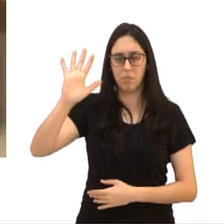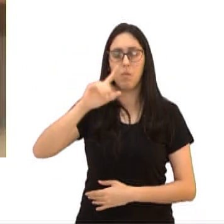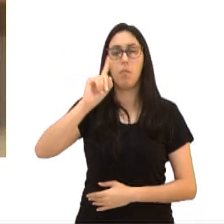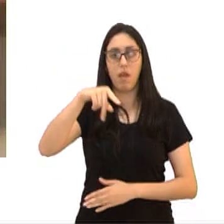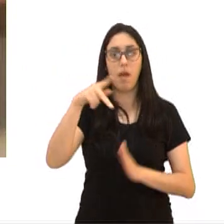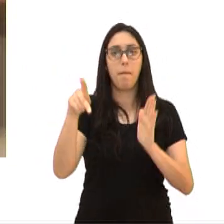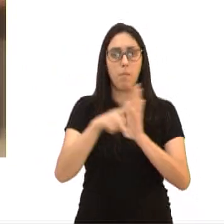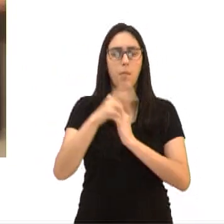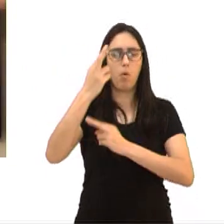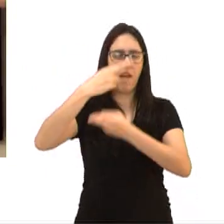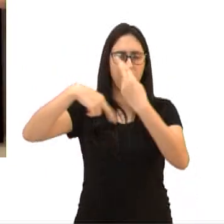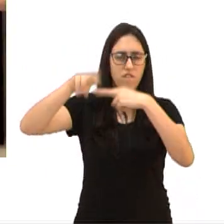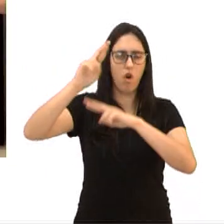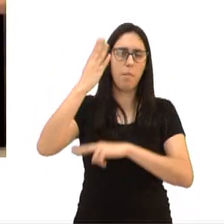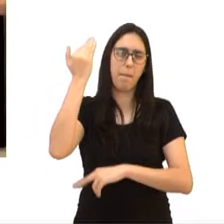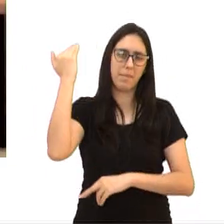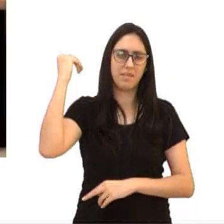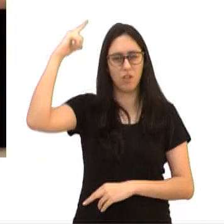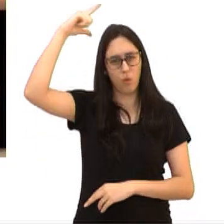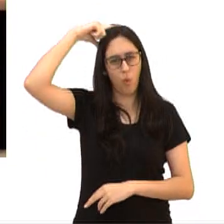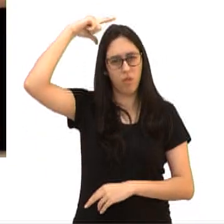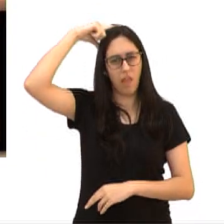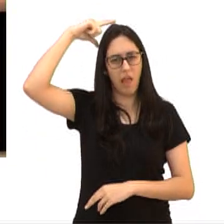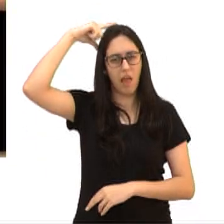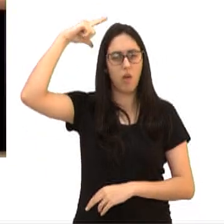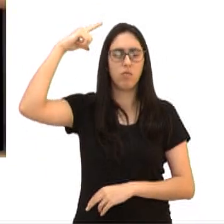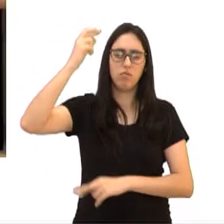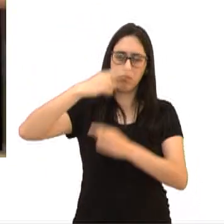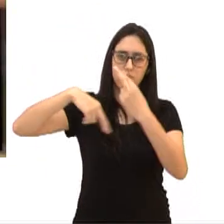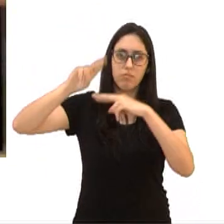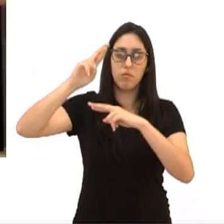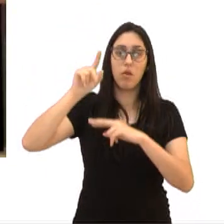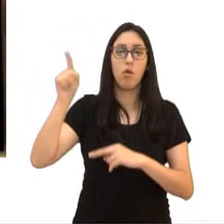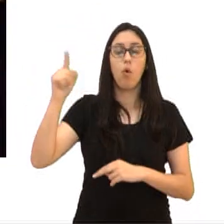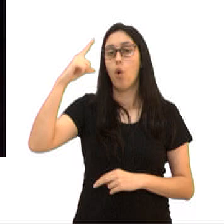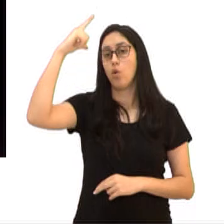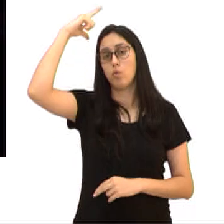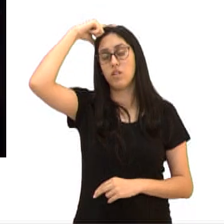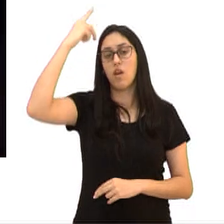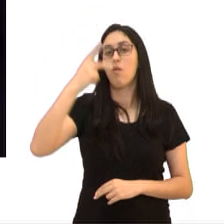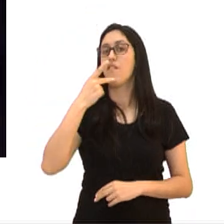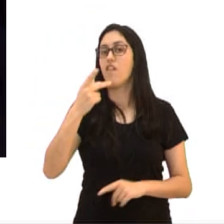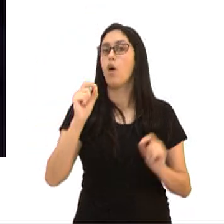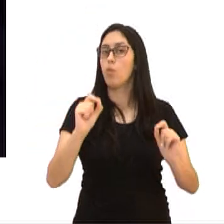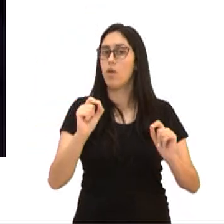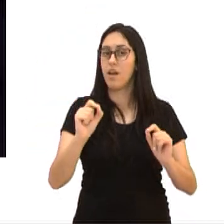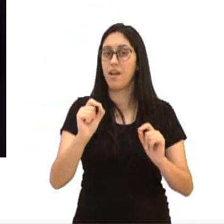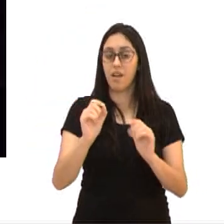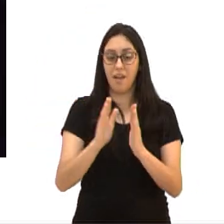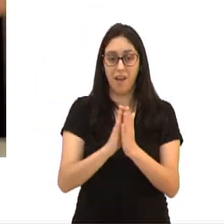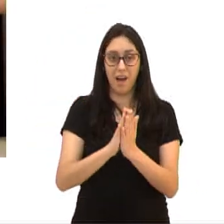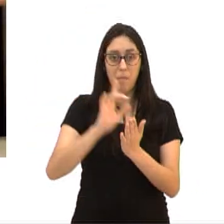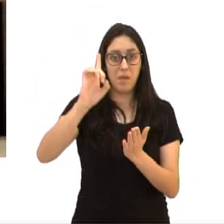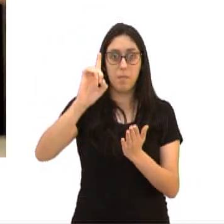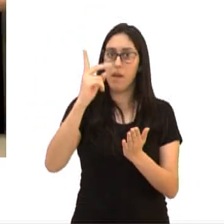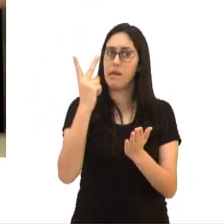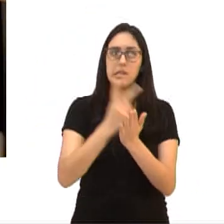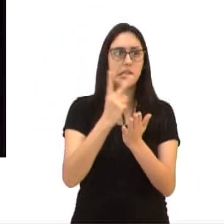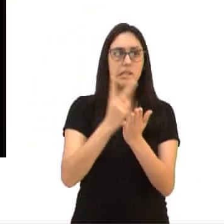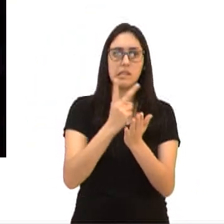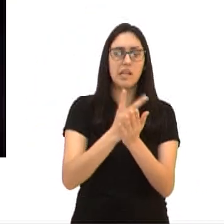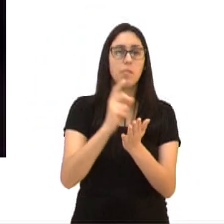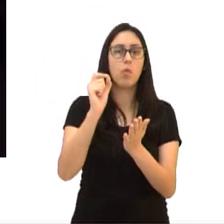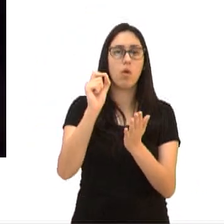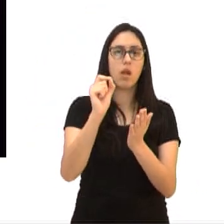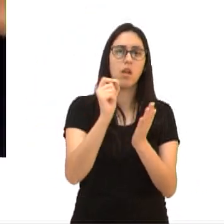Reforma. Martinho Lutero, ele dizia que a Bíblia, ela deve sempre apontar para Jesus. E esse é